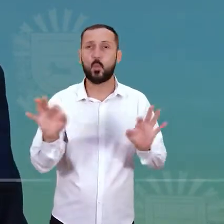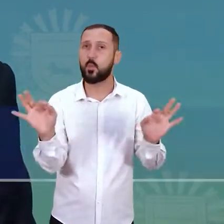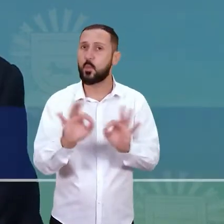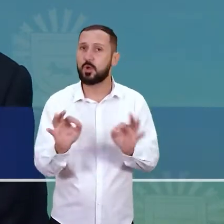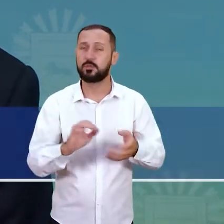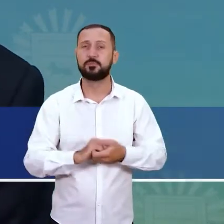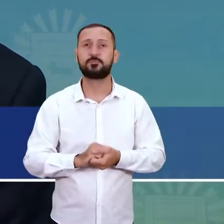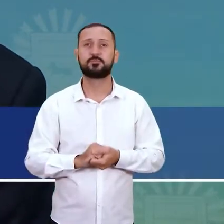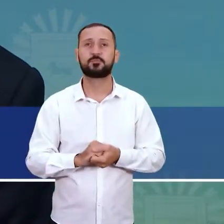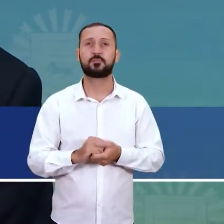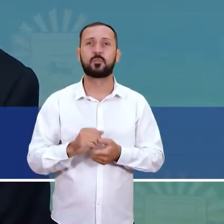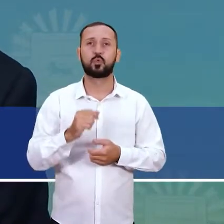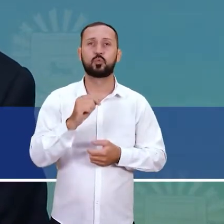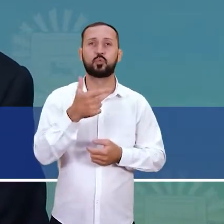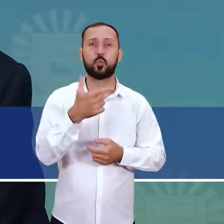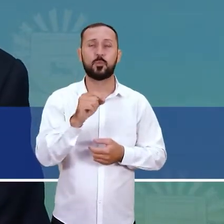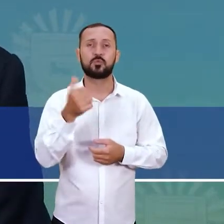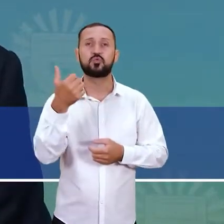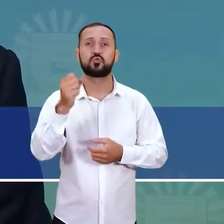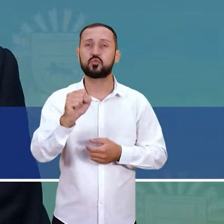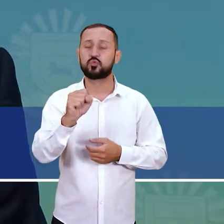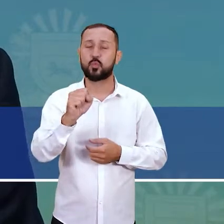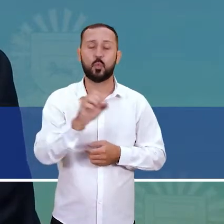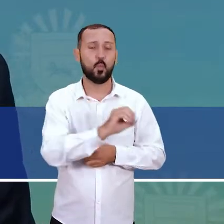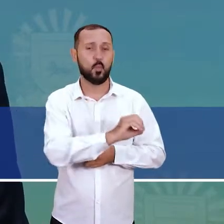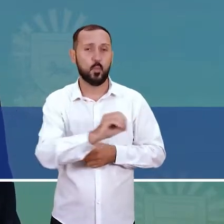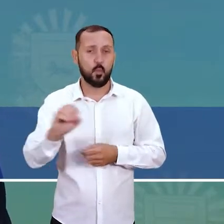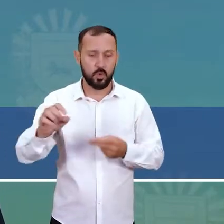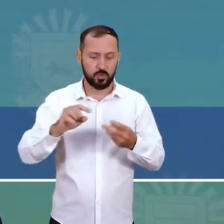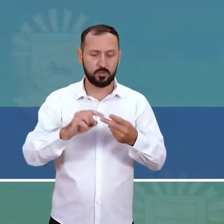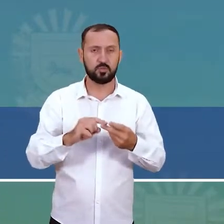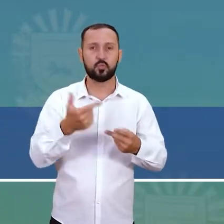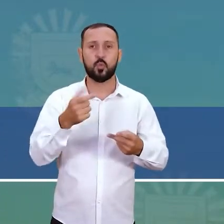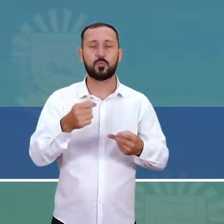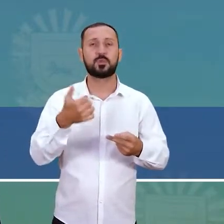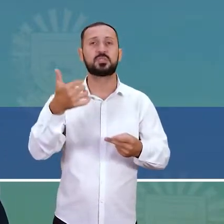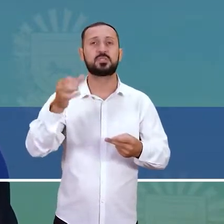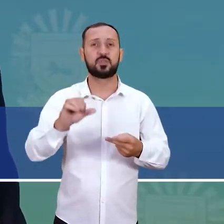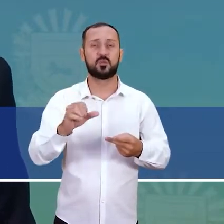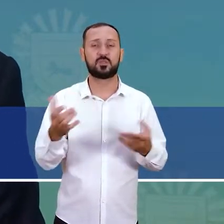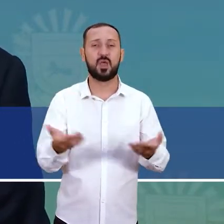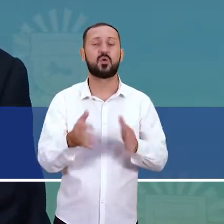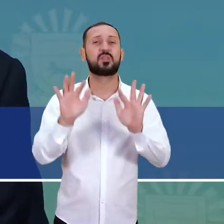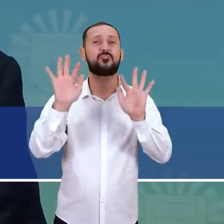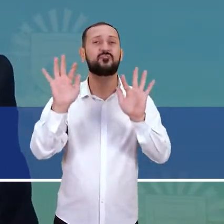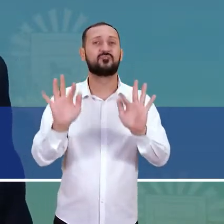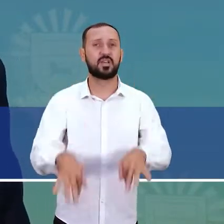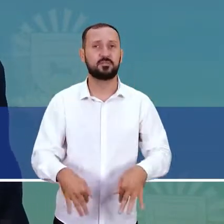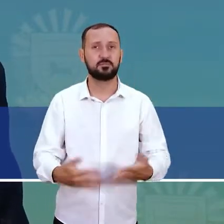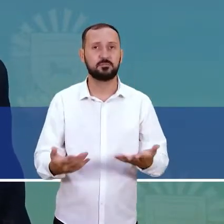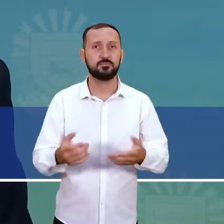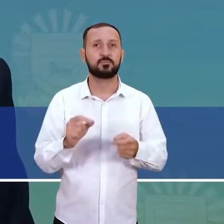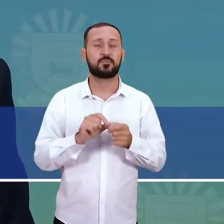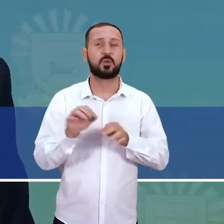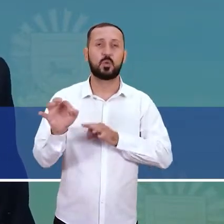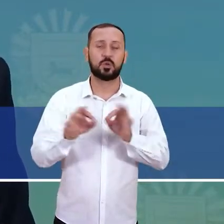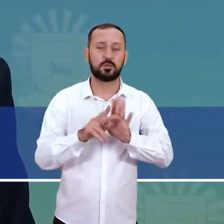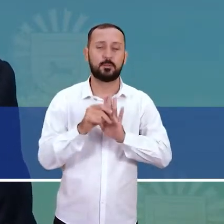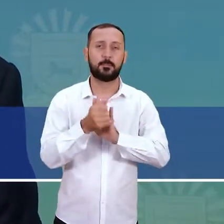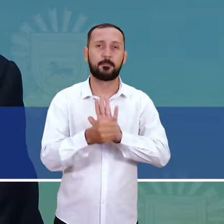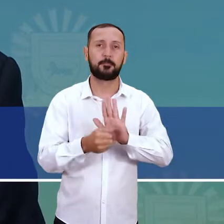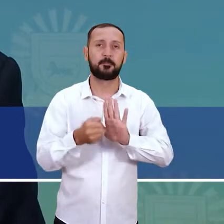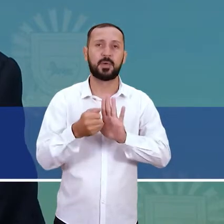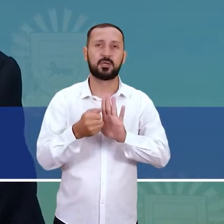serem pagas, todo 2018, 2019 está encerrando, agora que está sendo